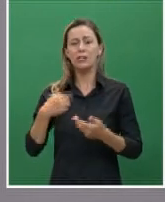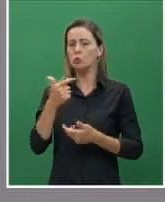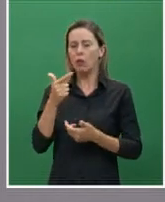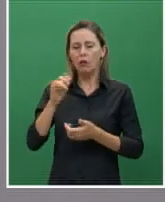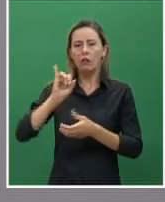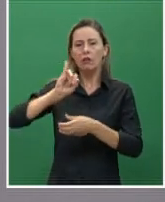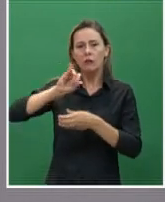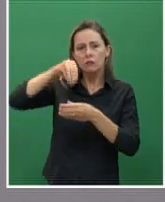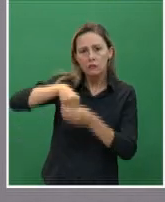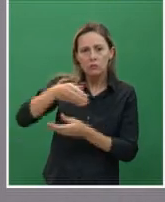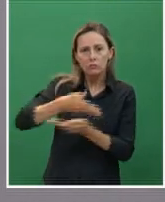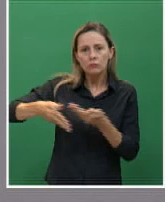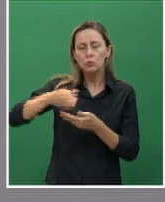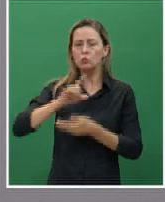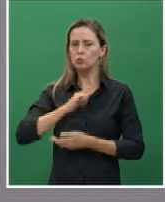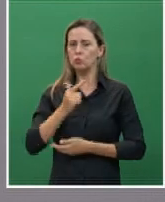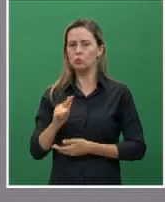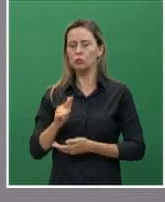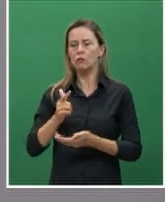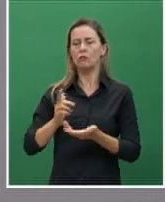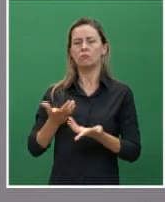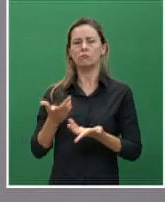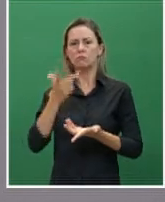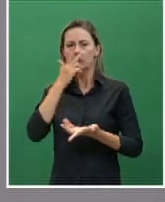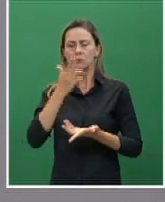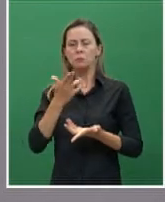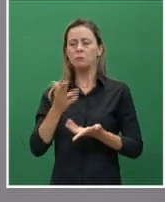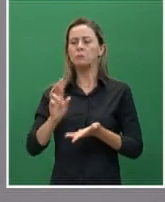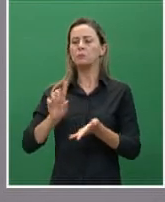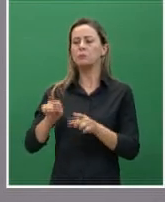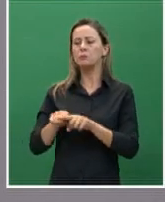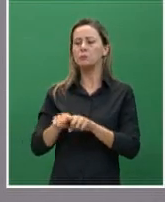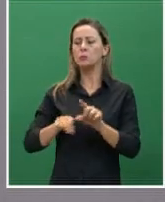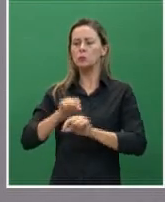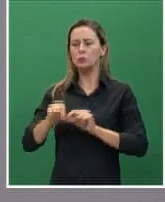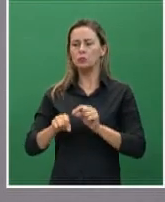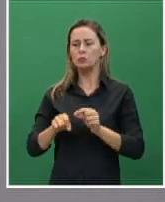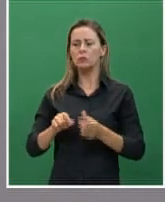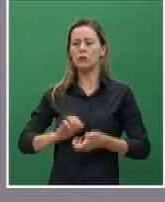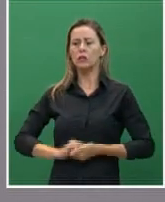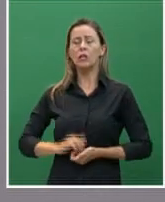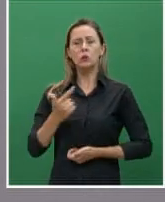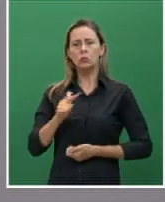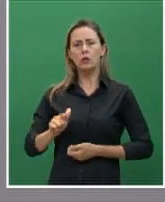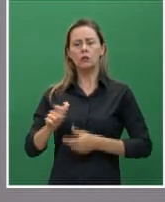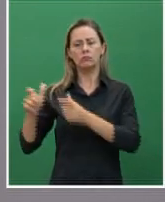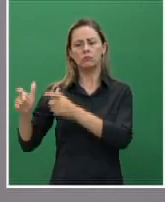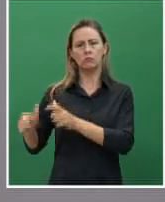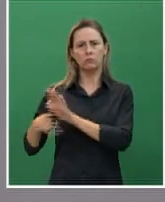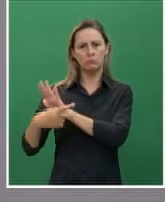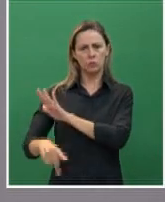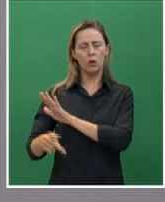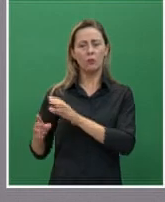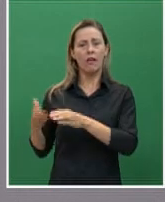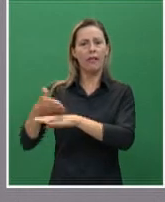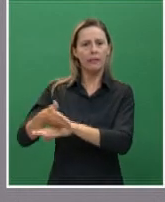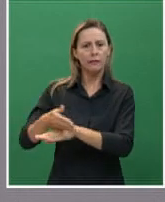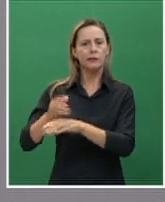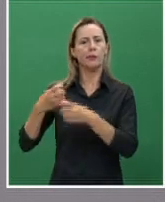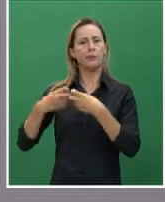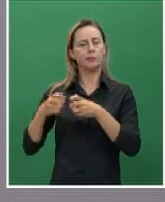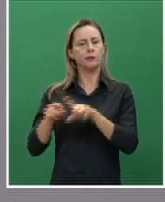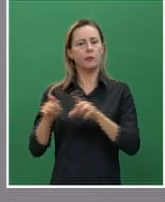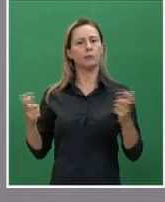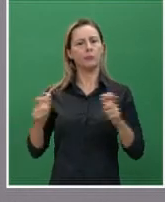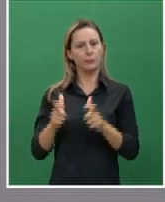integração aqui anti aí a integração temporal era que havia que havia antes sem as estações é de pré-embarque corremos